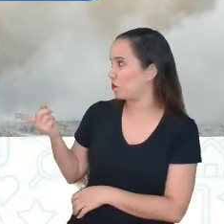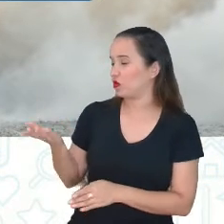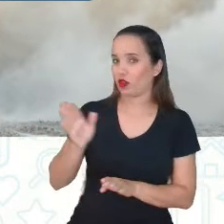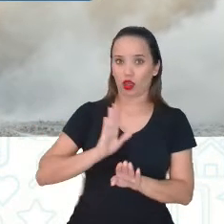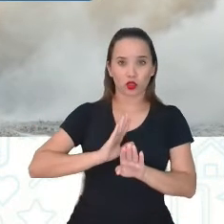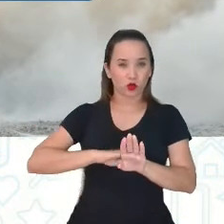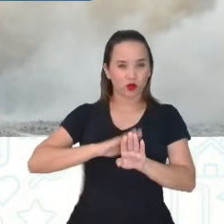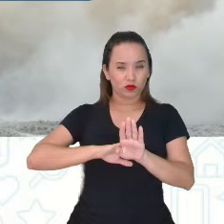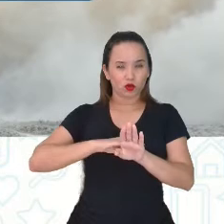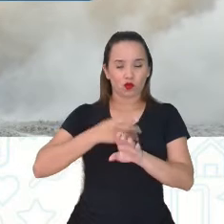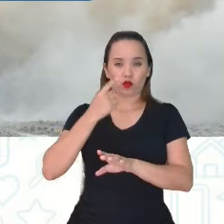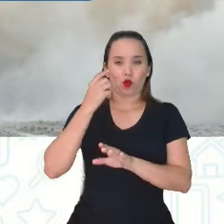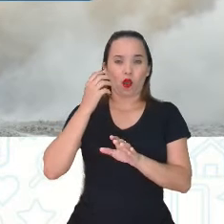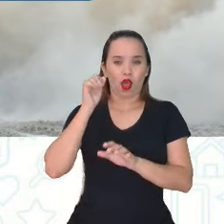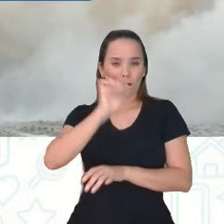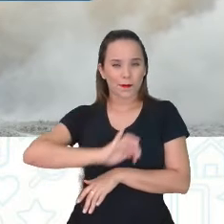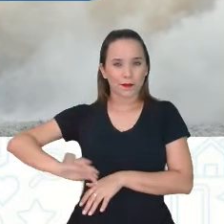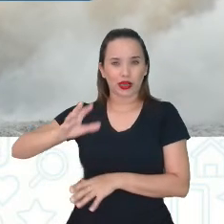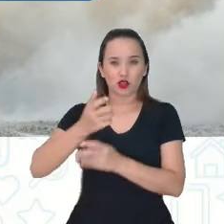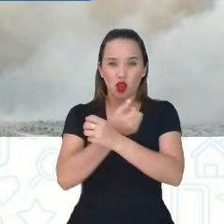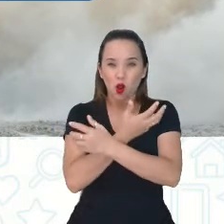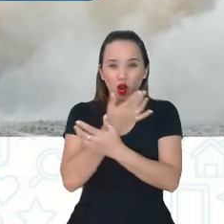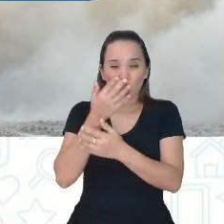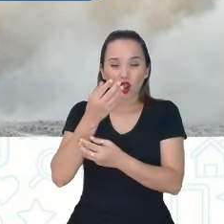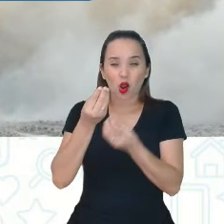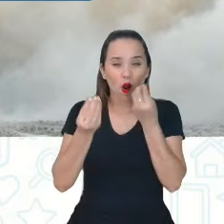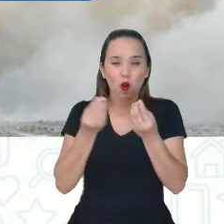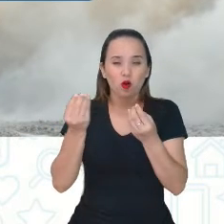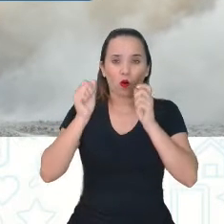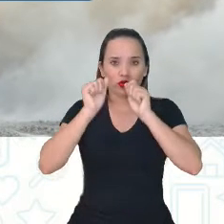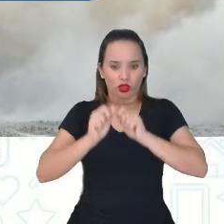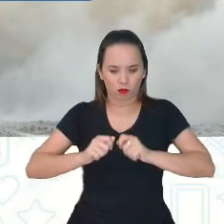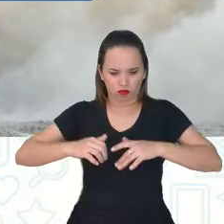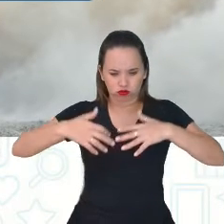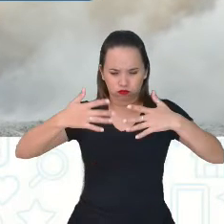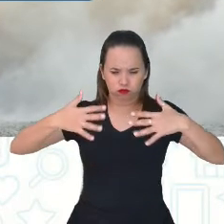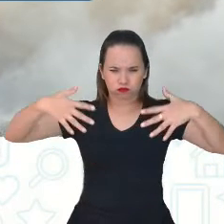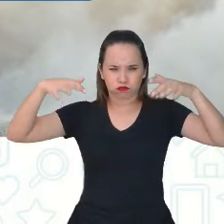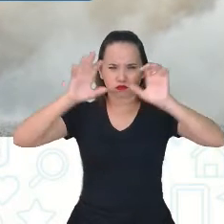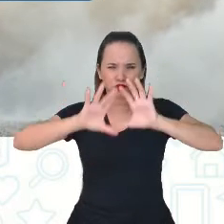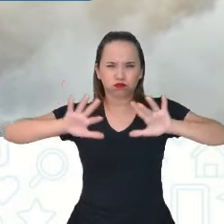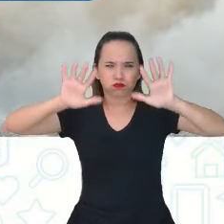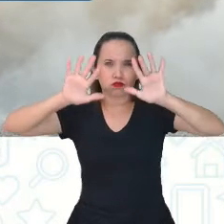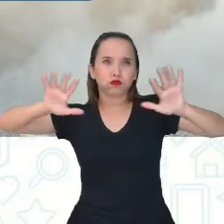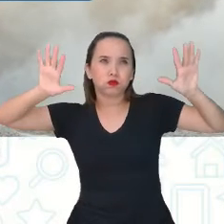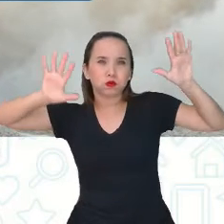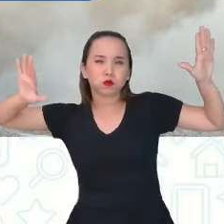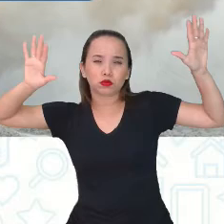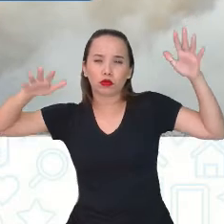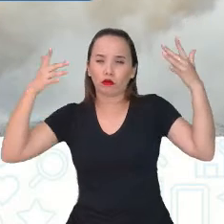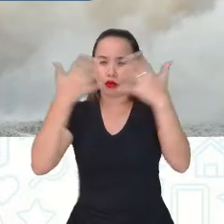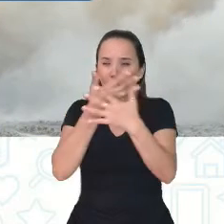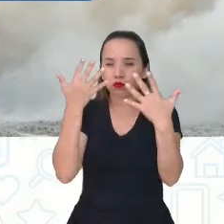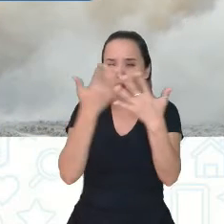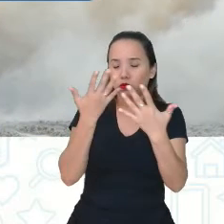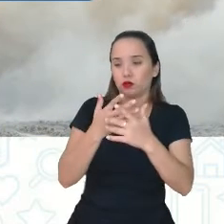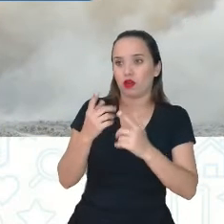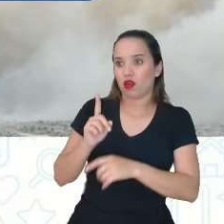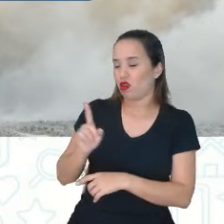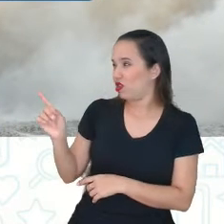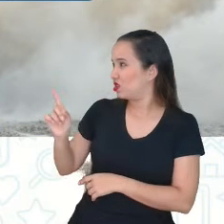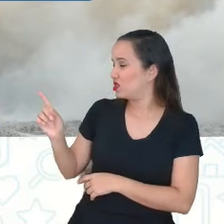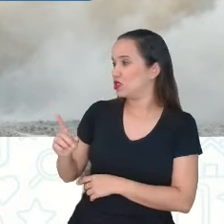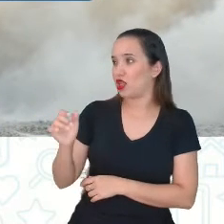né? Veja a quantidade de poeira que está subindo aí, esse trator está passando aí nesse solo. E a gente vê que não é